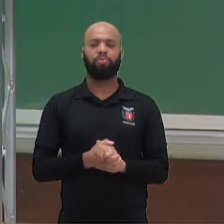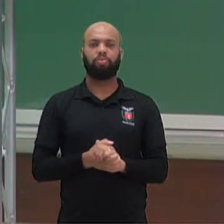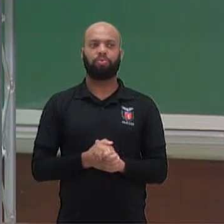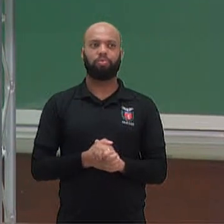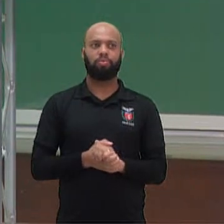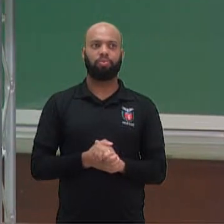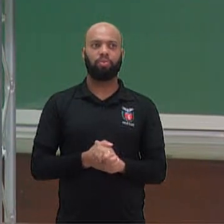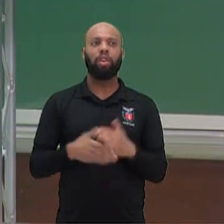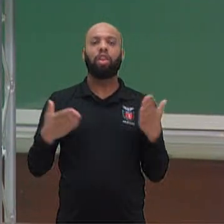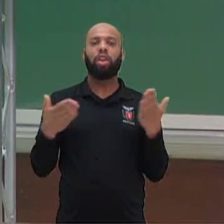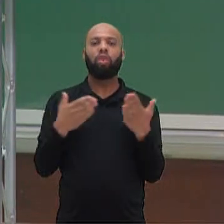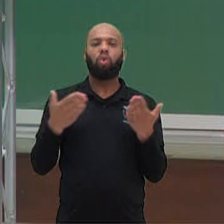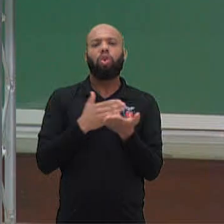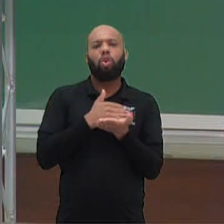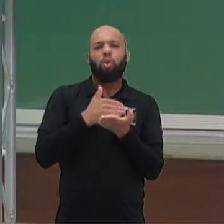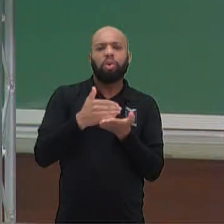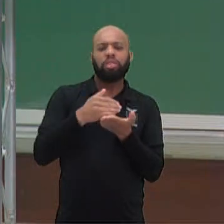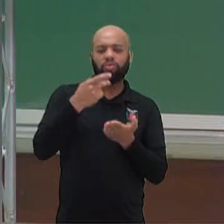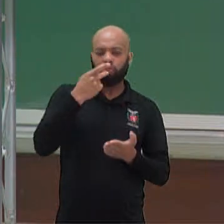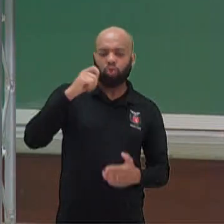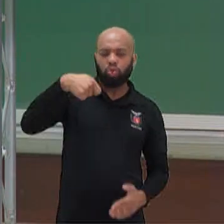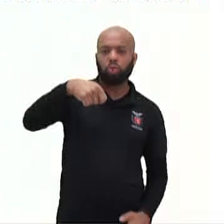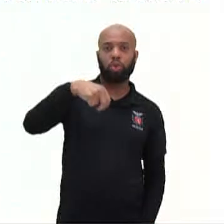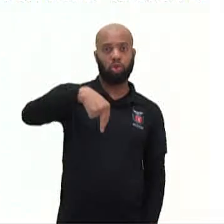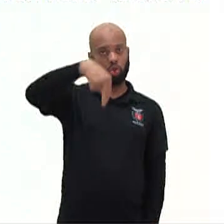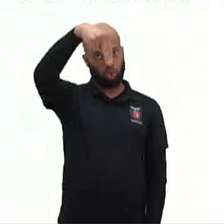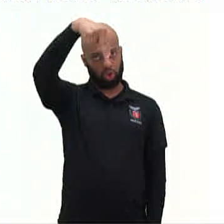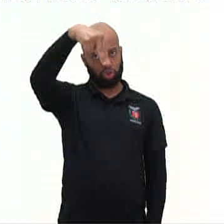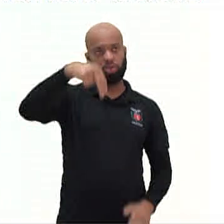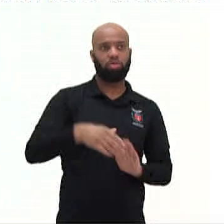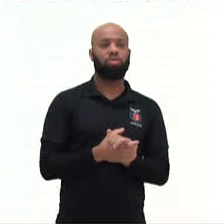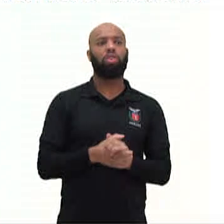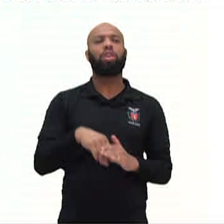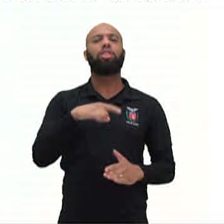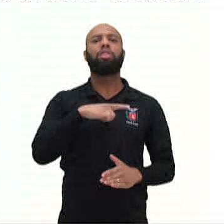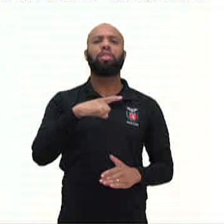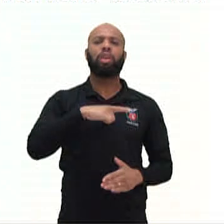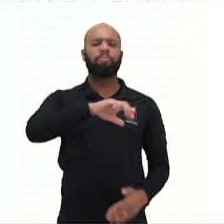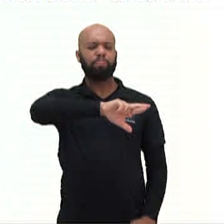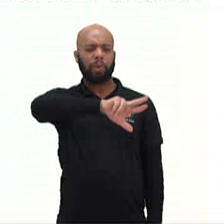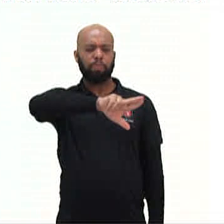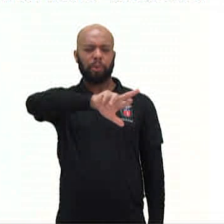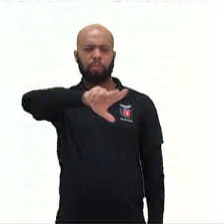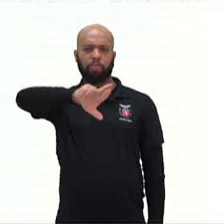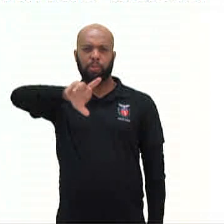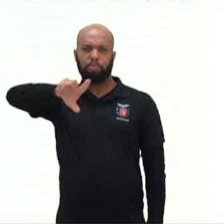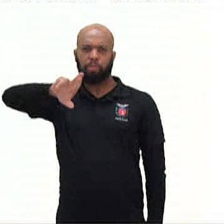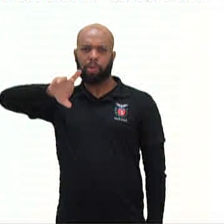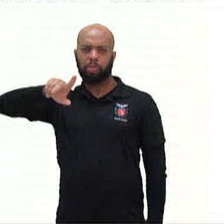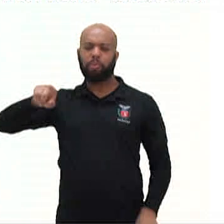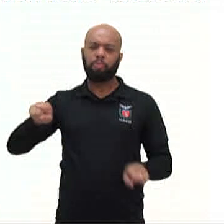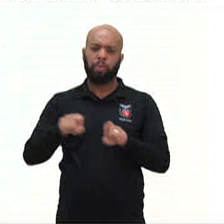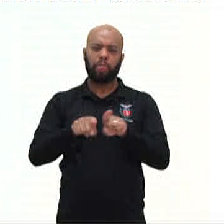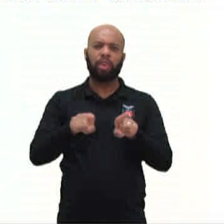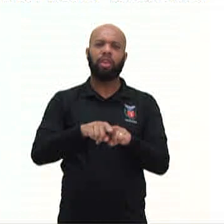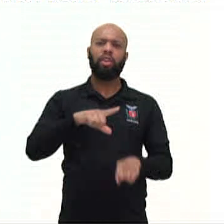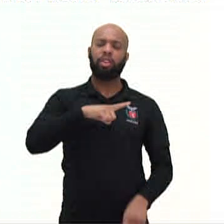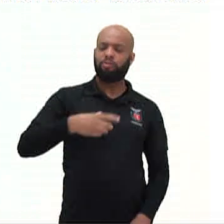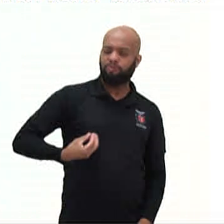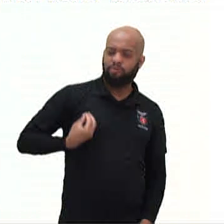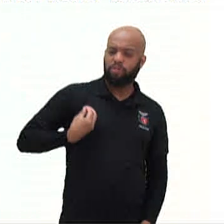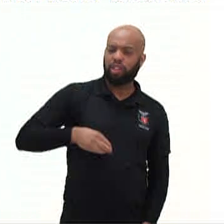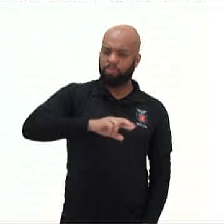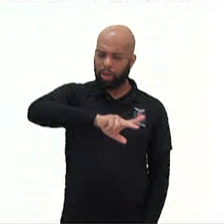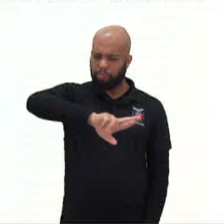Então, vamos falar da região norte. A região norte lá, muito rica, né, na sua diversidade, no seu ecossistema que existe lá.